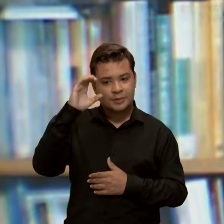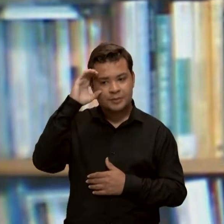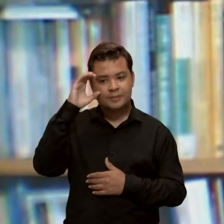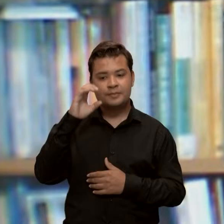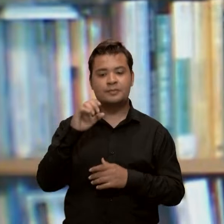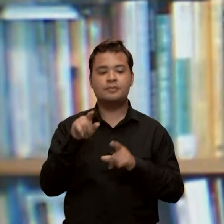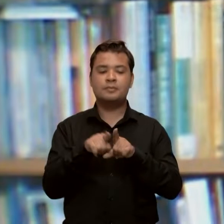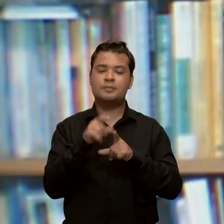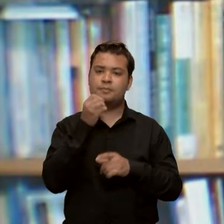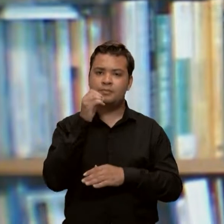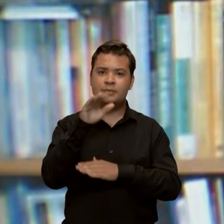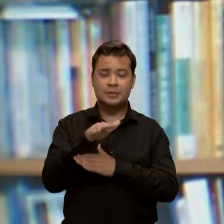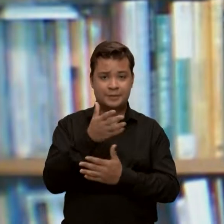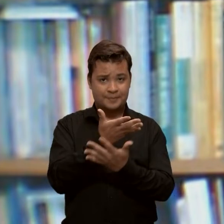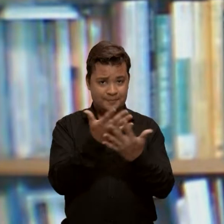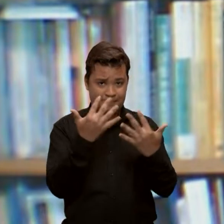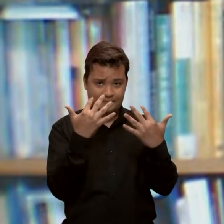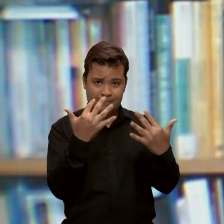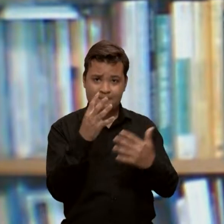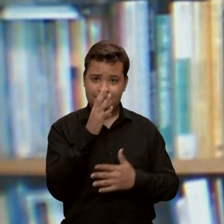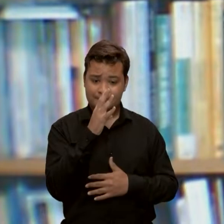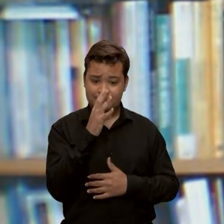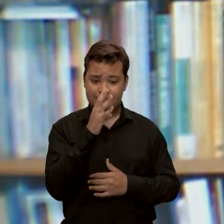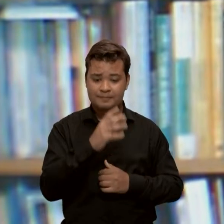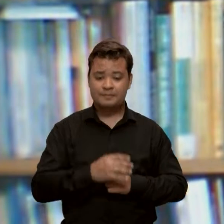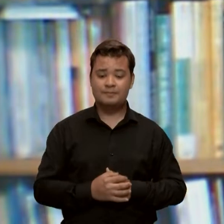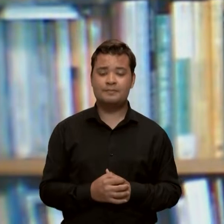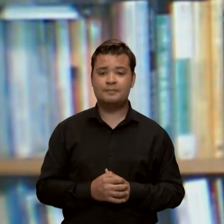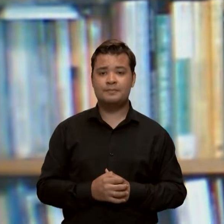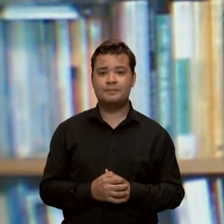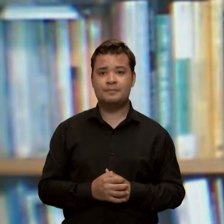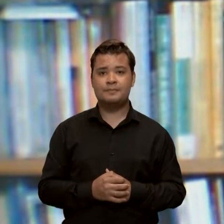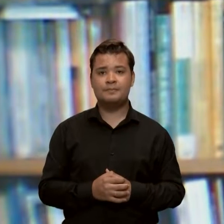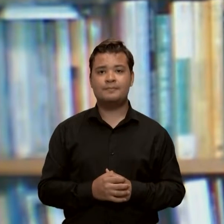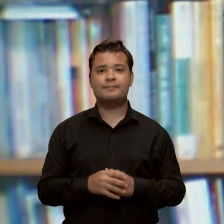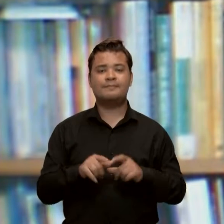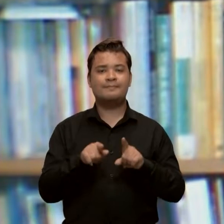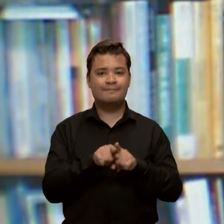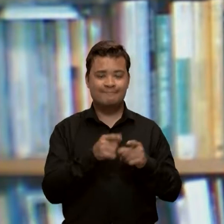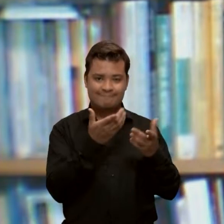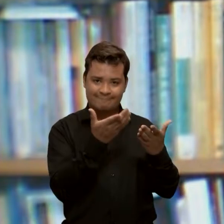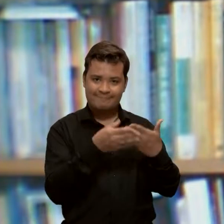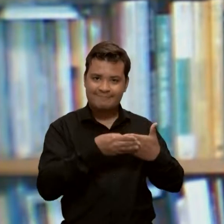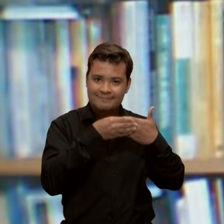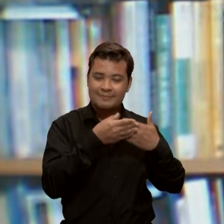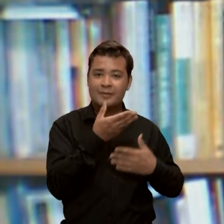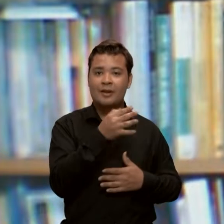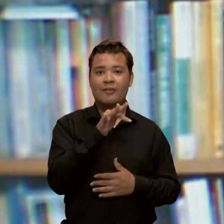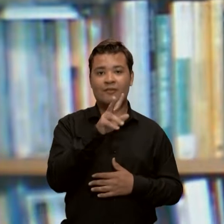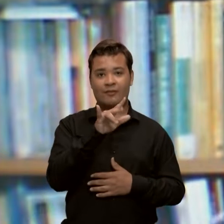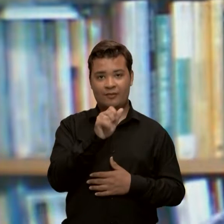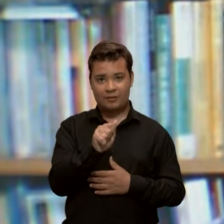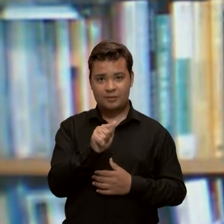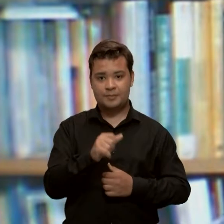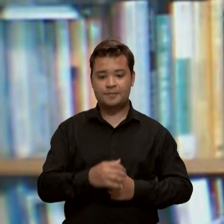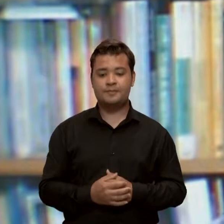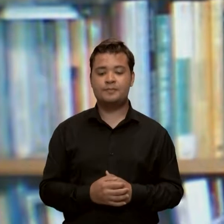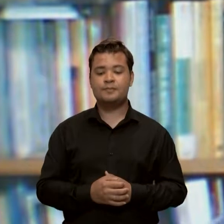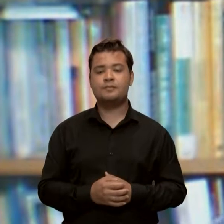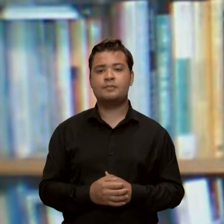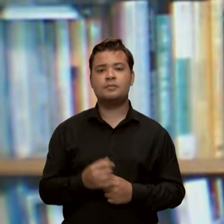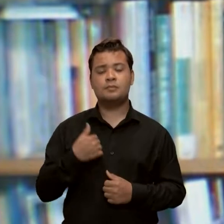tarde, telespectadores. Beijo para minha queridíssima Flávia.